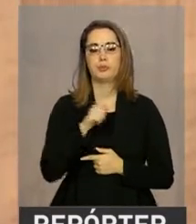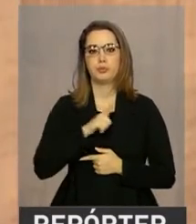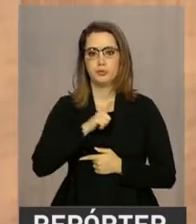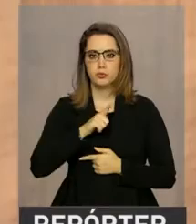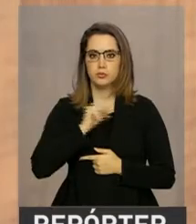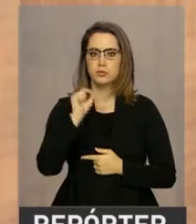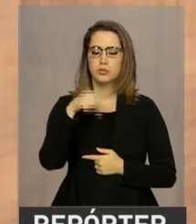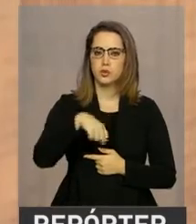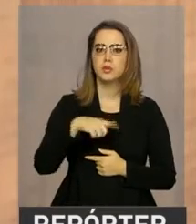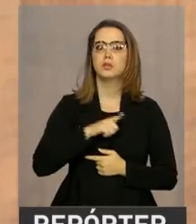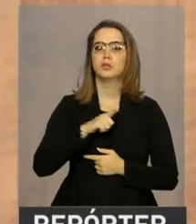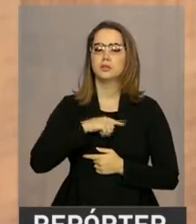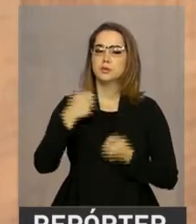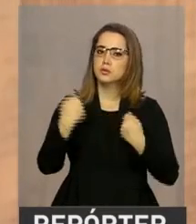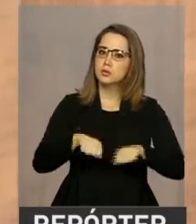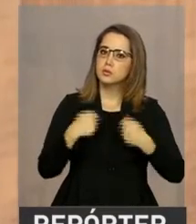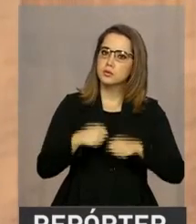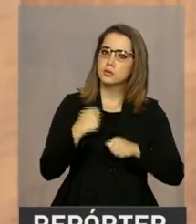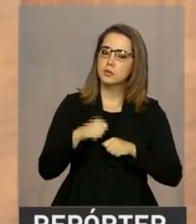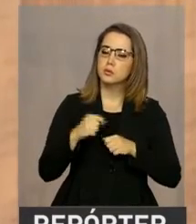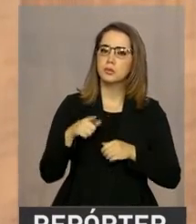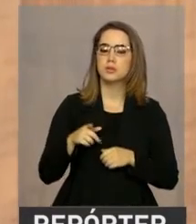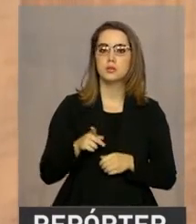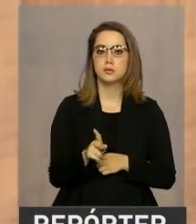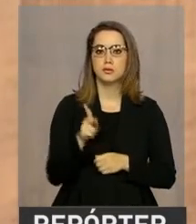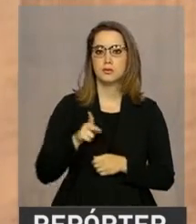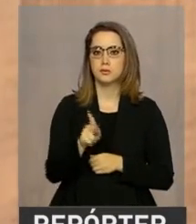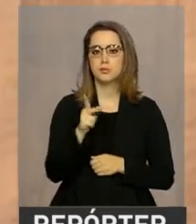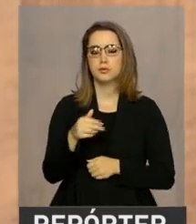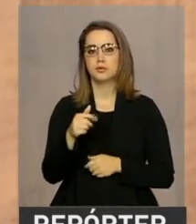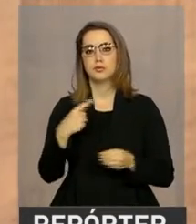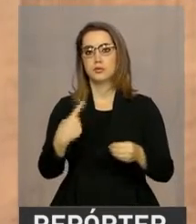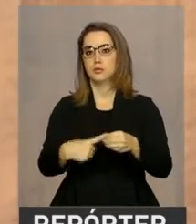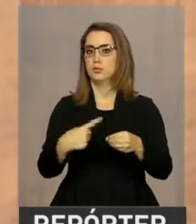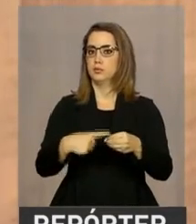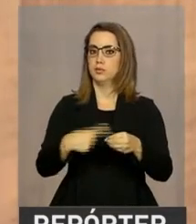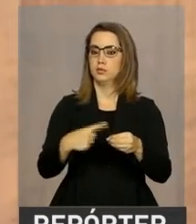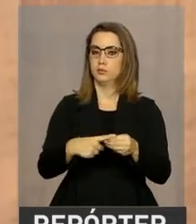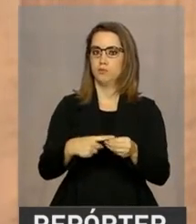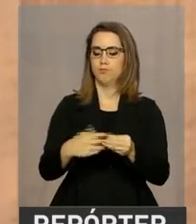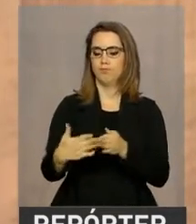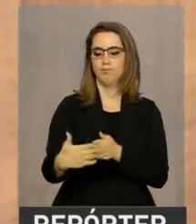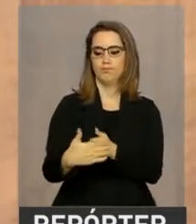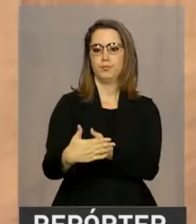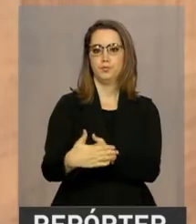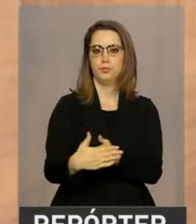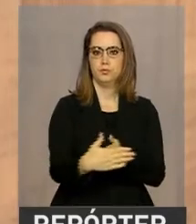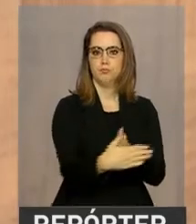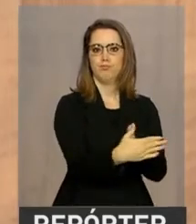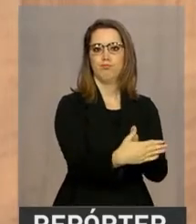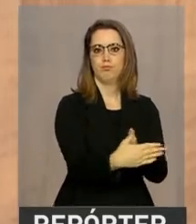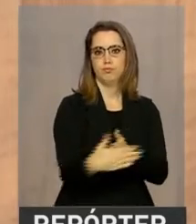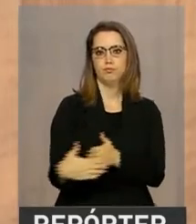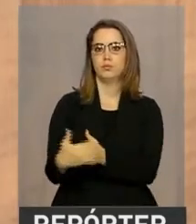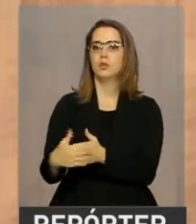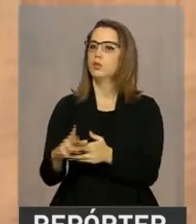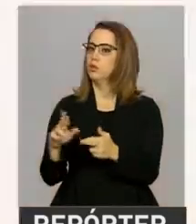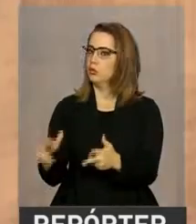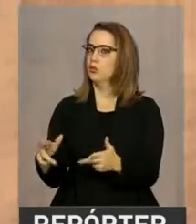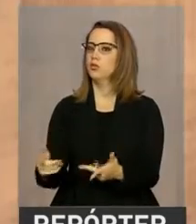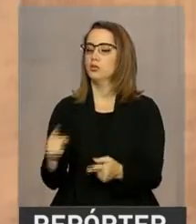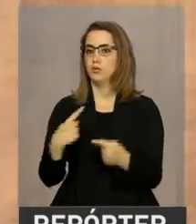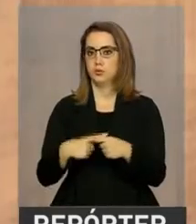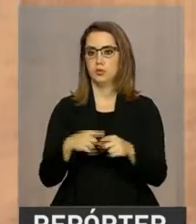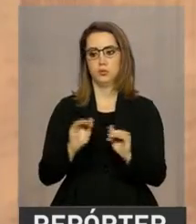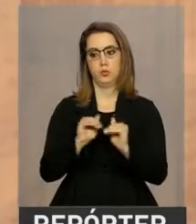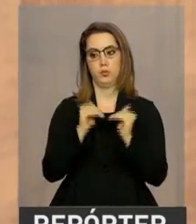há necessidade de manter-se a cidade em parte segregada em razão do que vai acontecer no Maracanã.